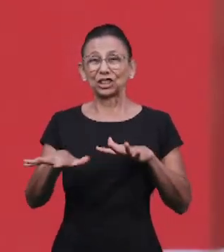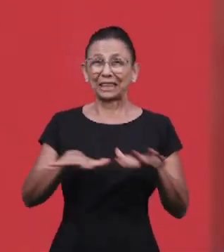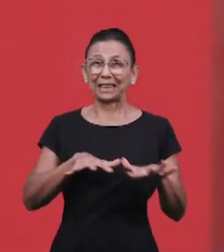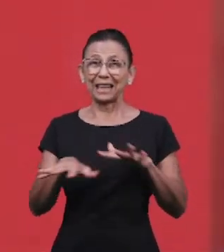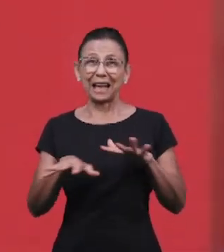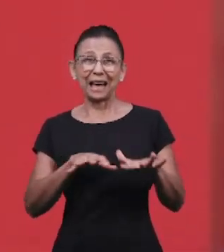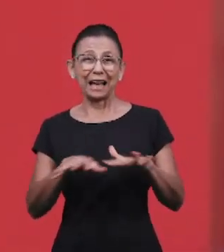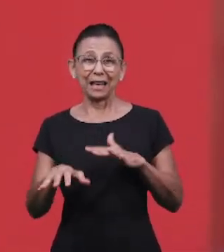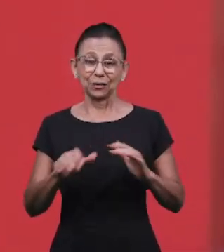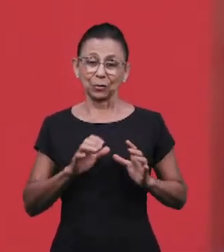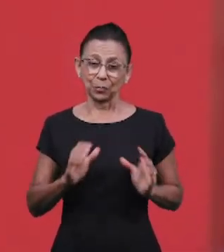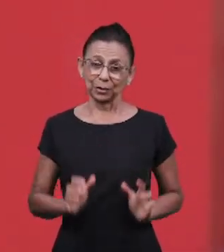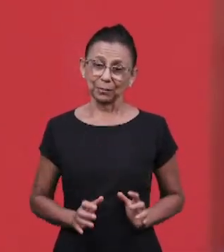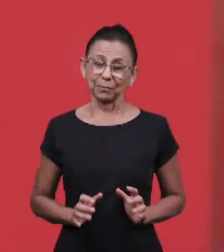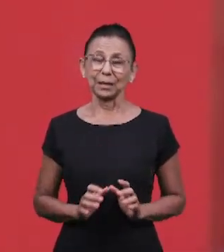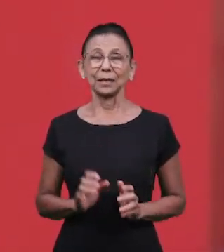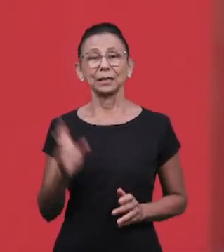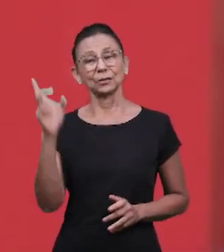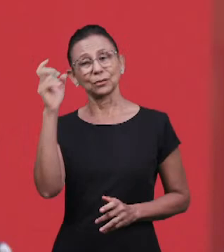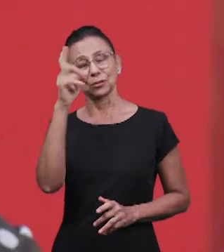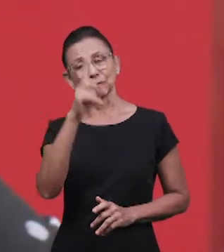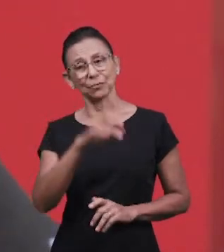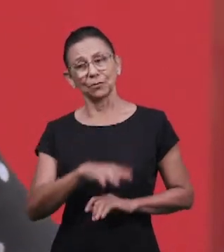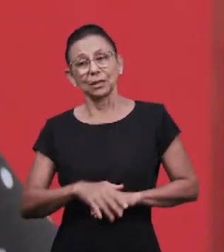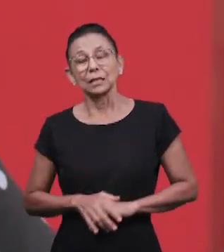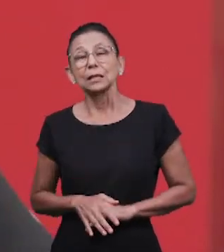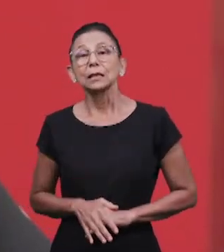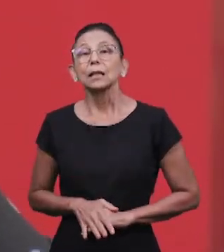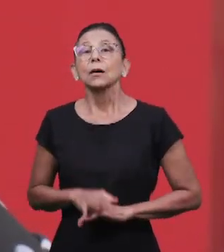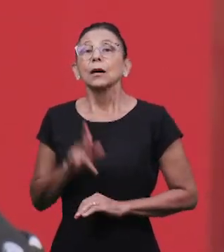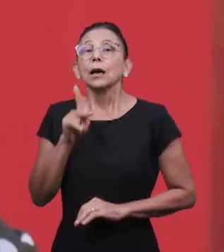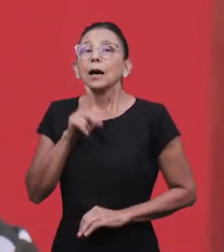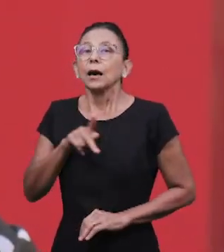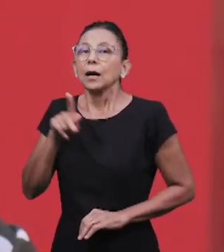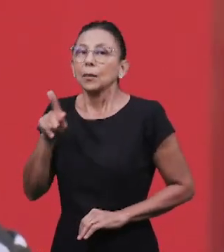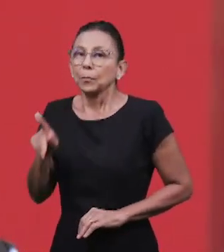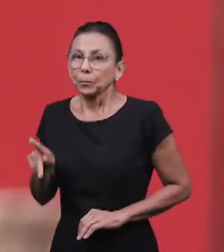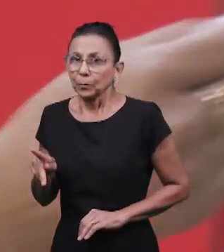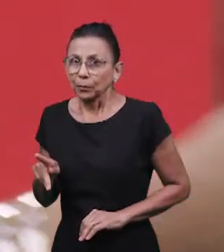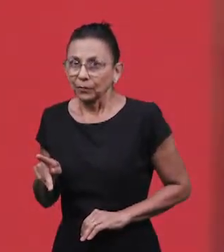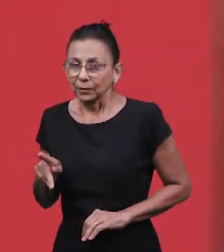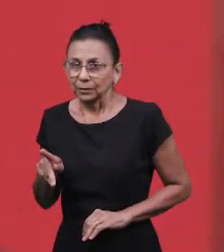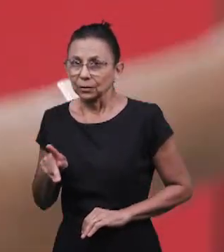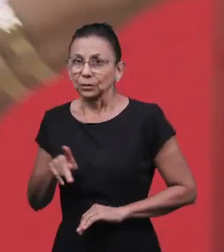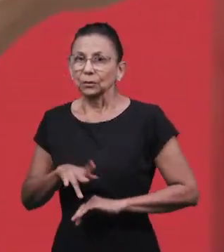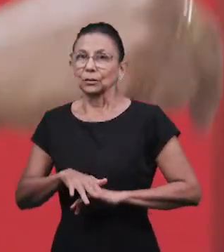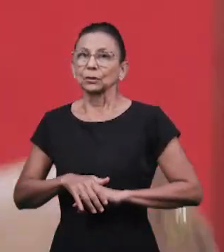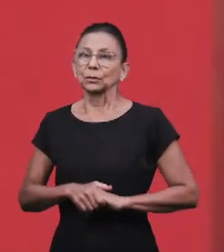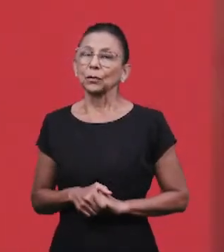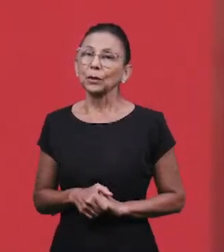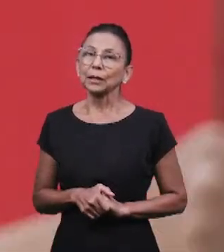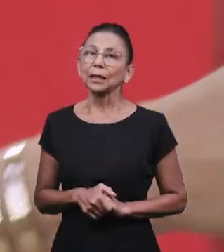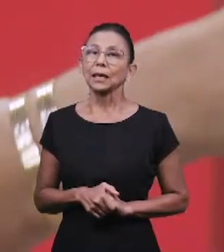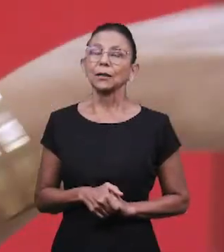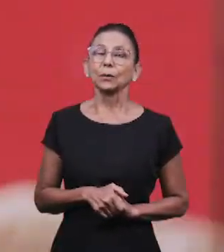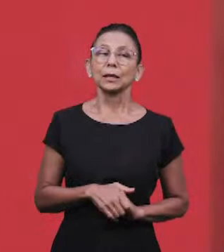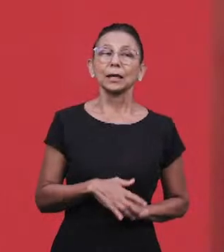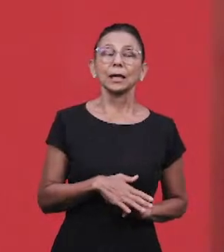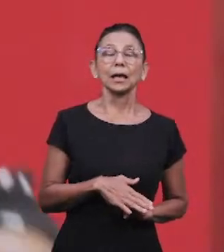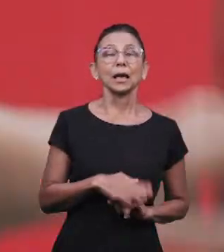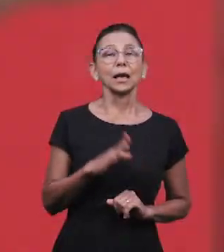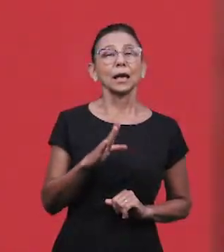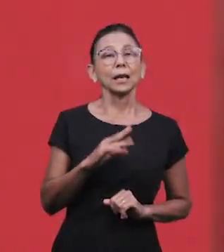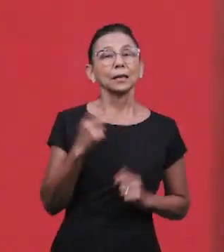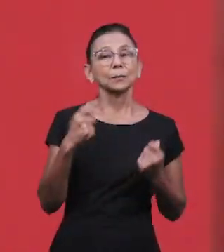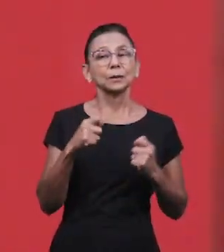momento. Esta professora, ao invés de alarmar, eu entendo que é melhor ela estar colocando uma outra professora